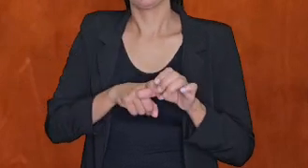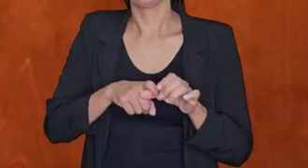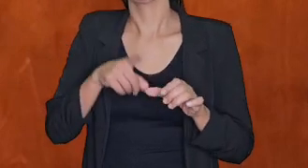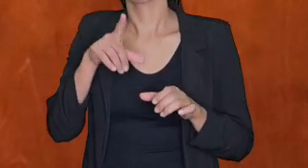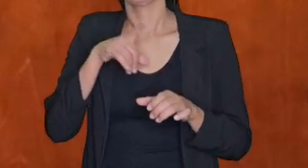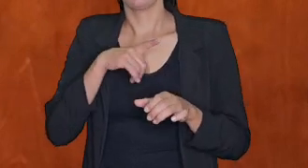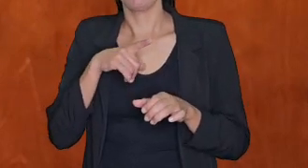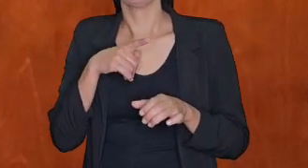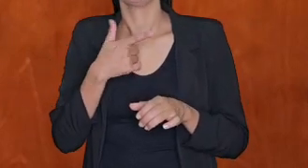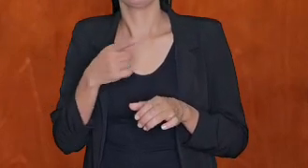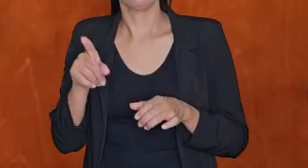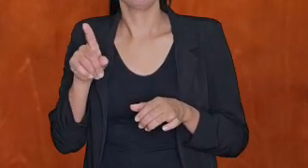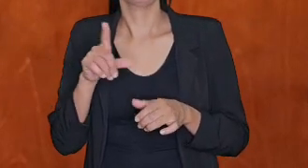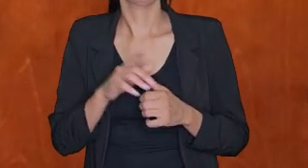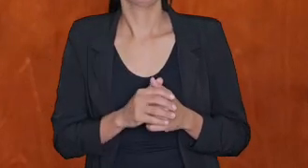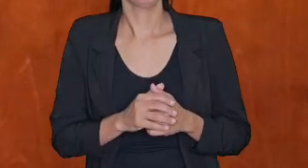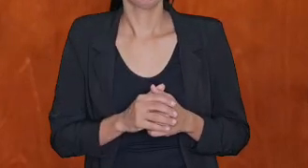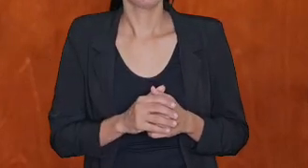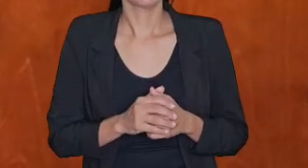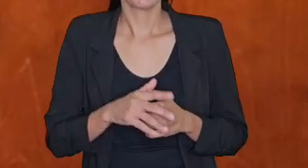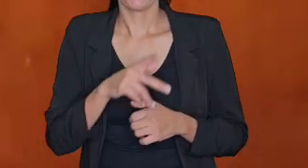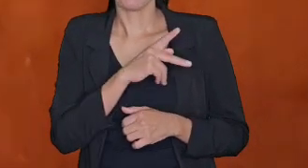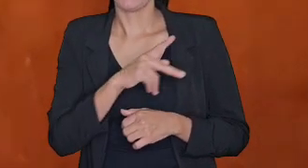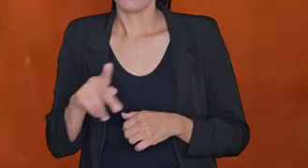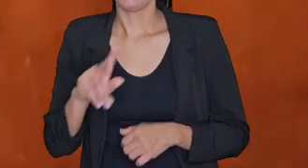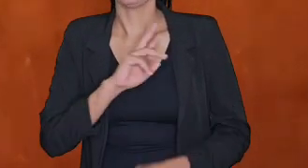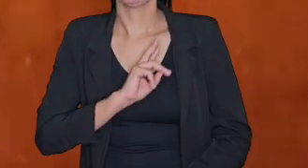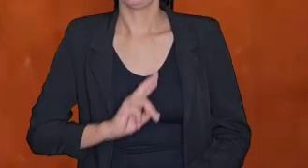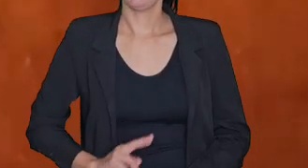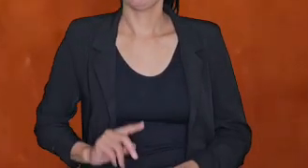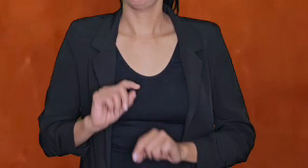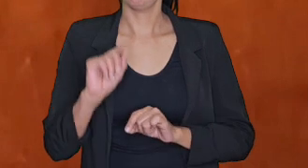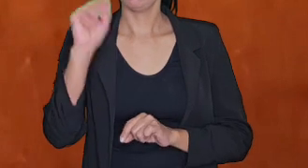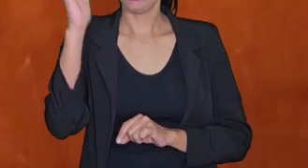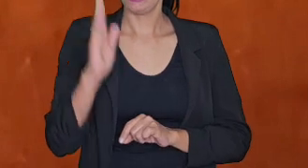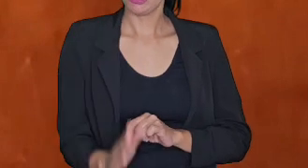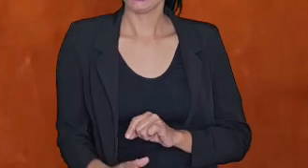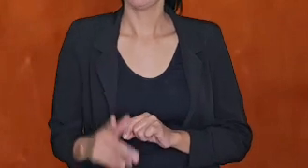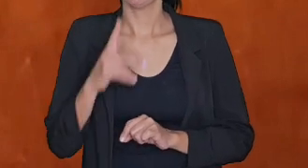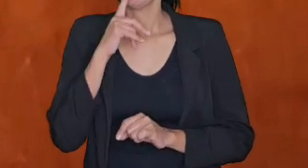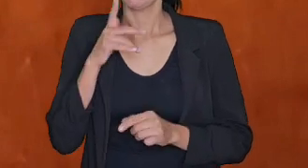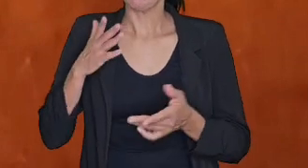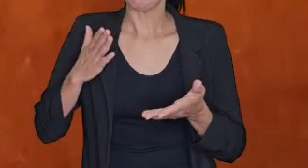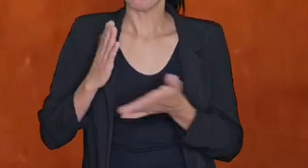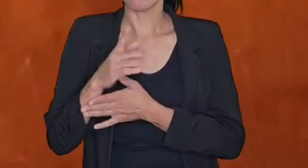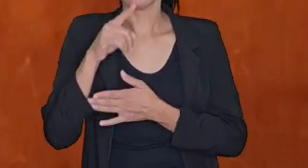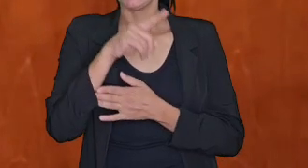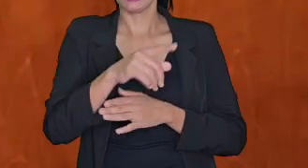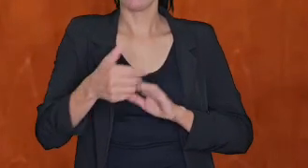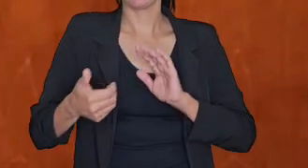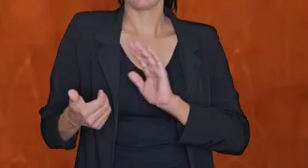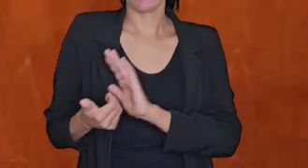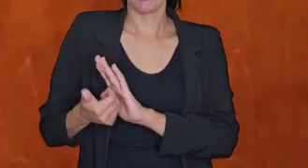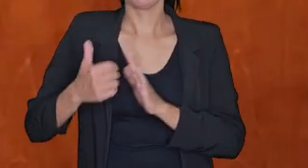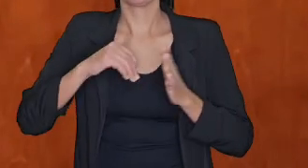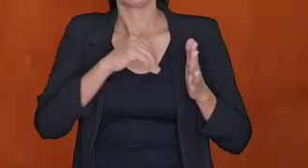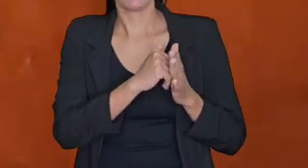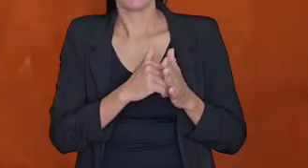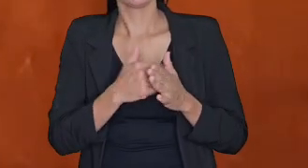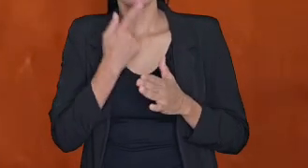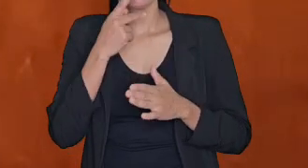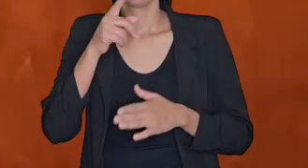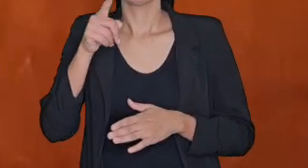débitos, fulminando o artigo 47 da 8.212. E o presidente da República, a despeito